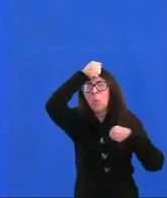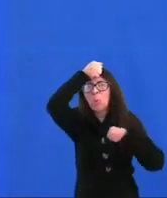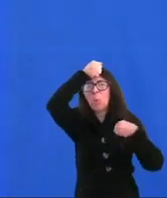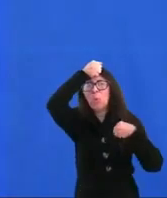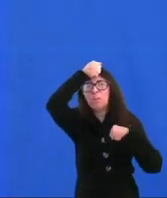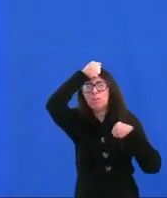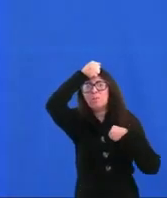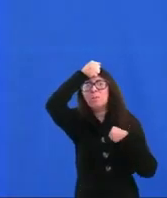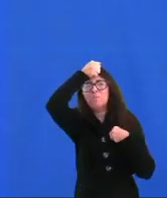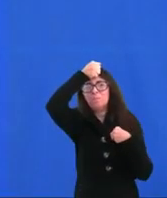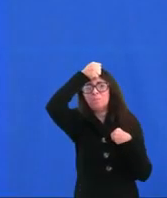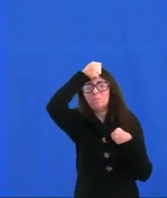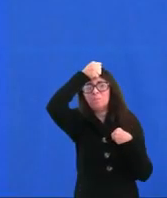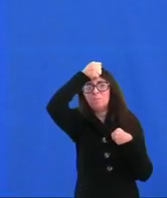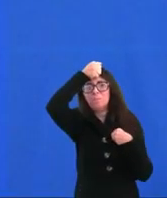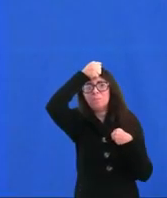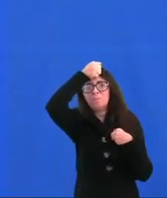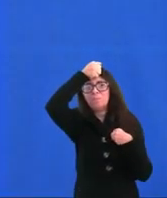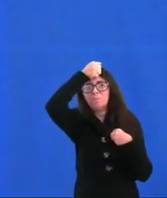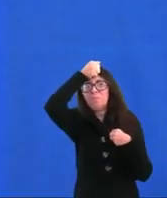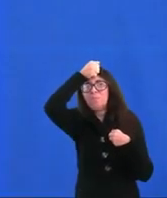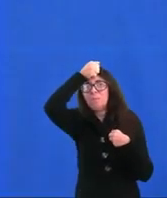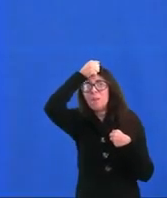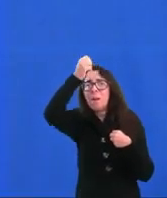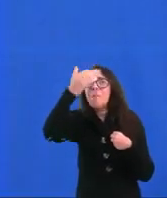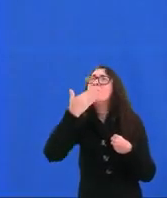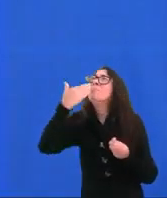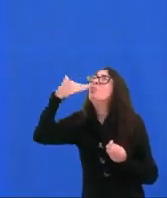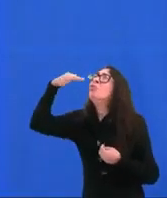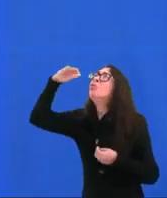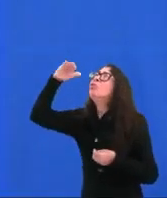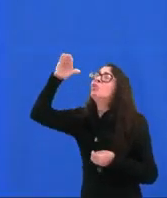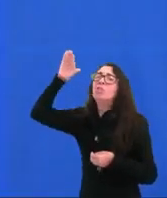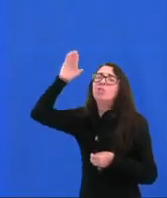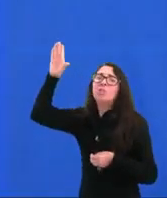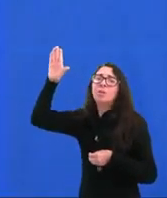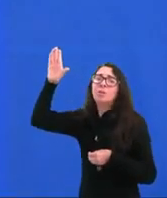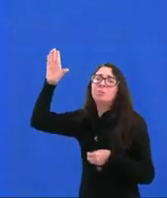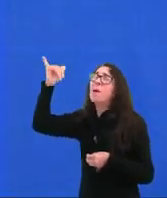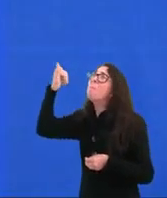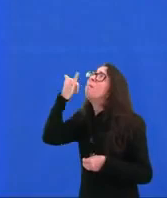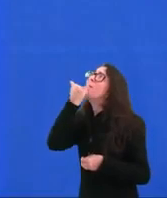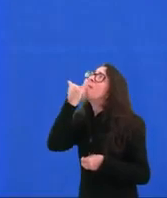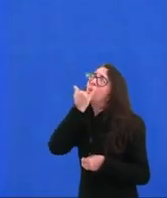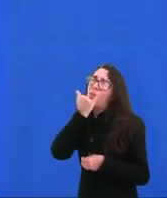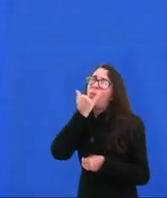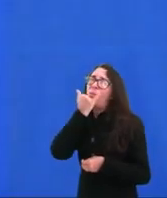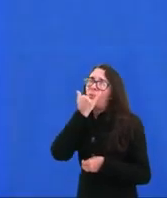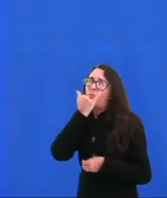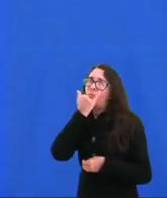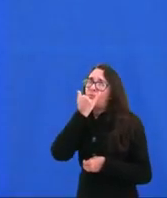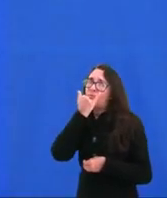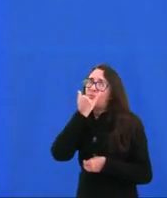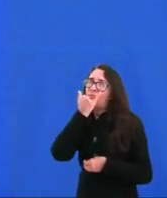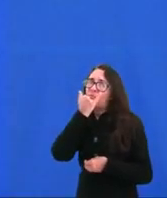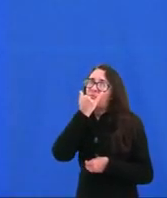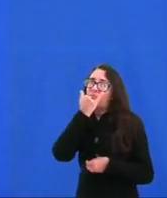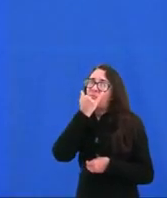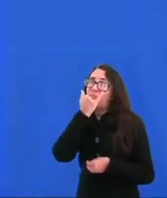coisas que o Senhor Jesus nos tem ordenado pela sua palavra. Então essa é uma missão de